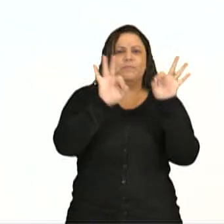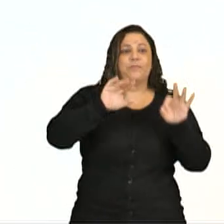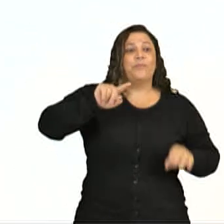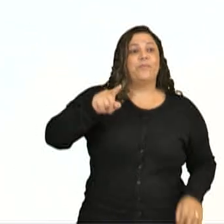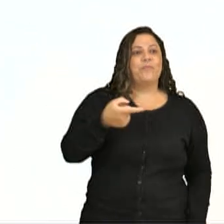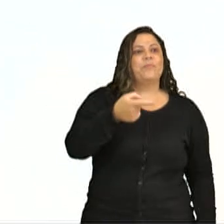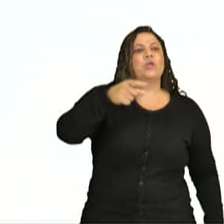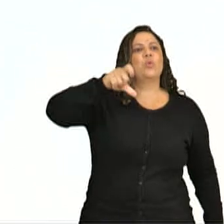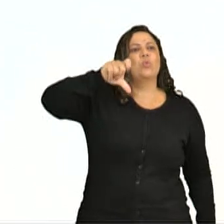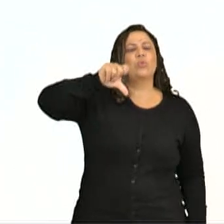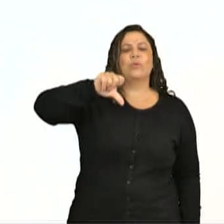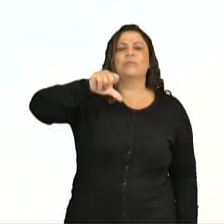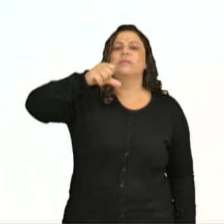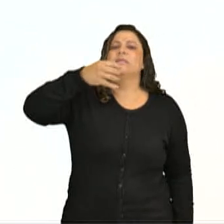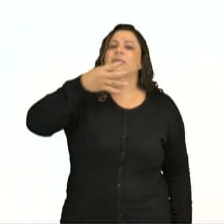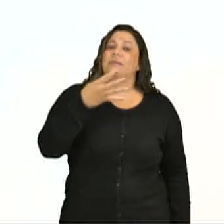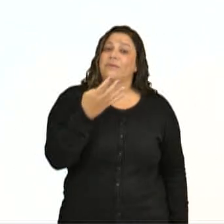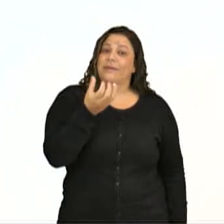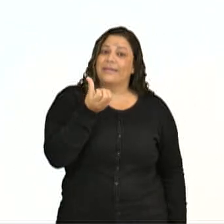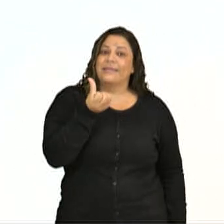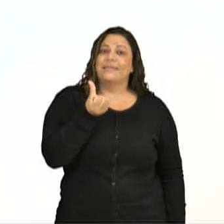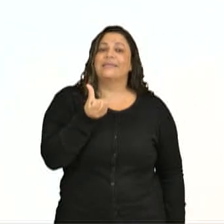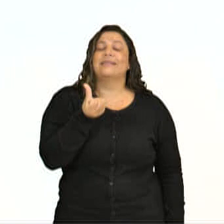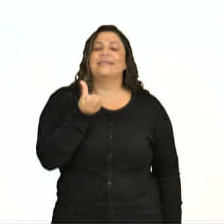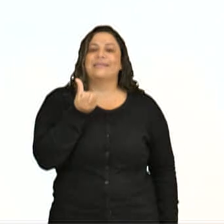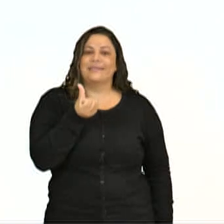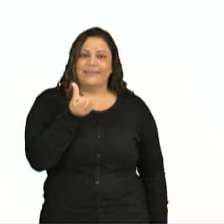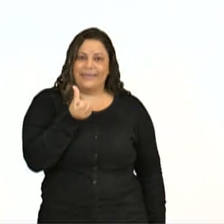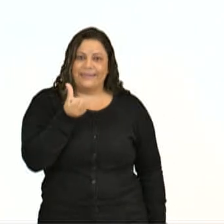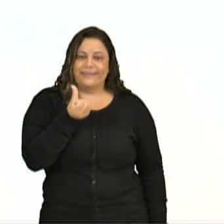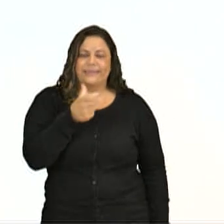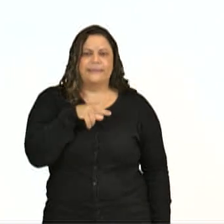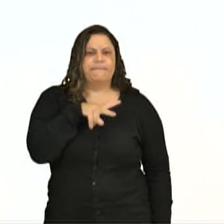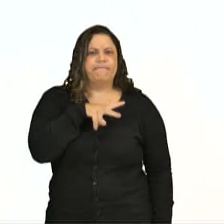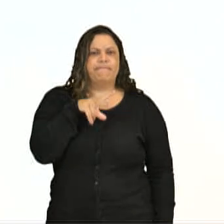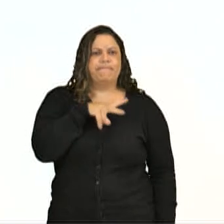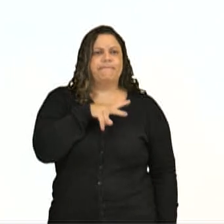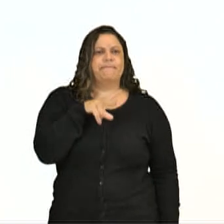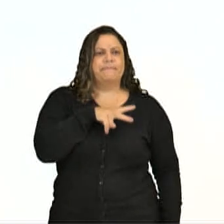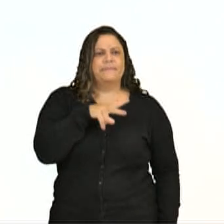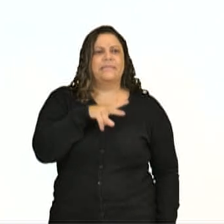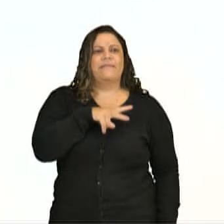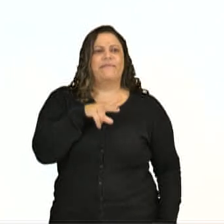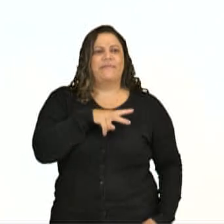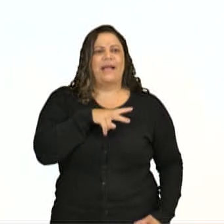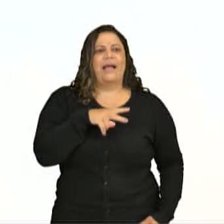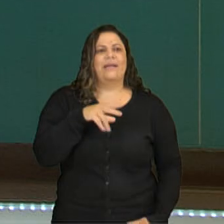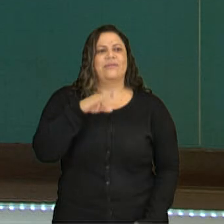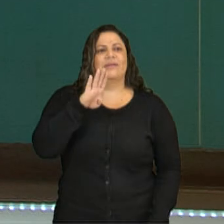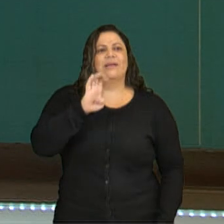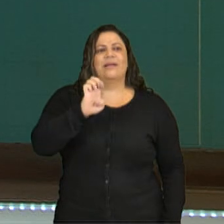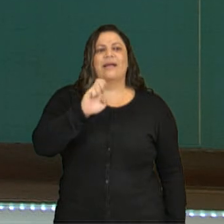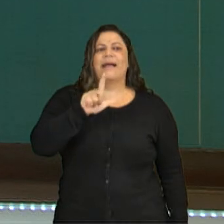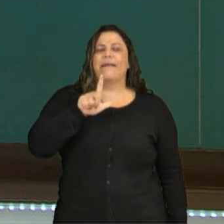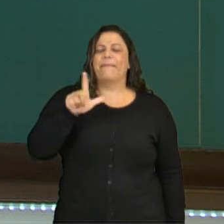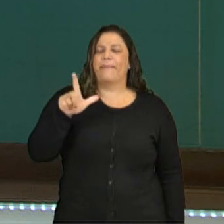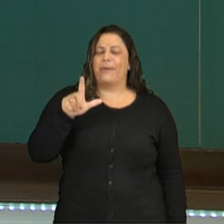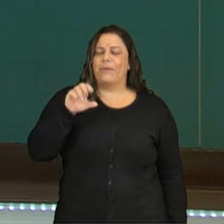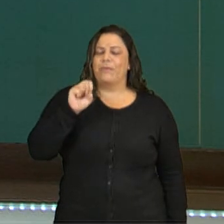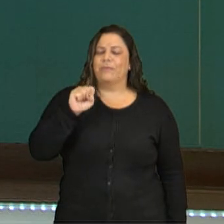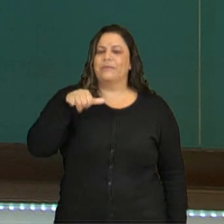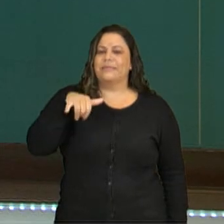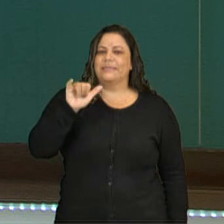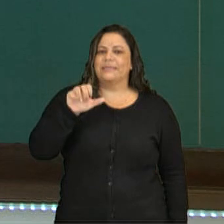1946, no serviço telefônico privado da Bell System, tá? Que era a empresa daqueles